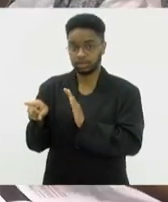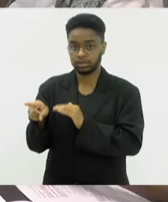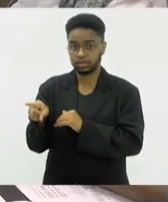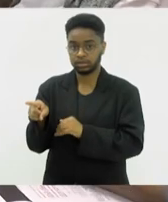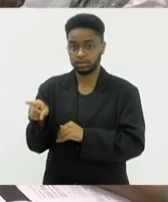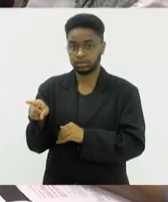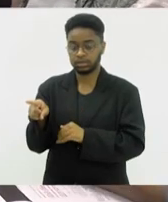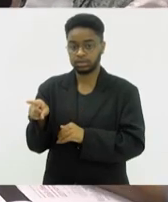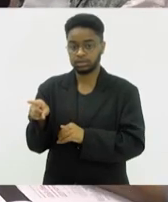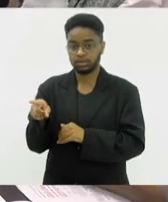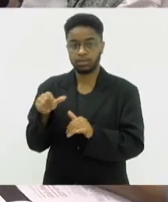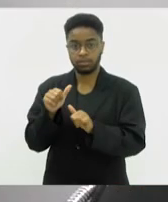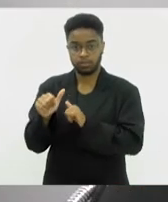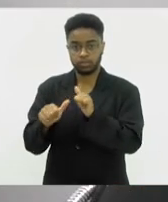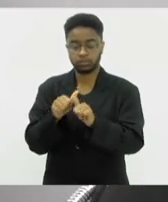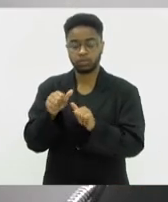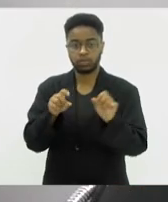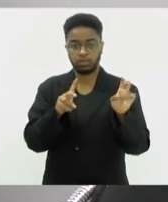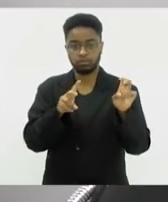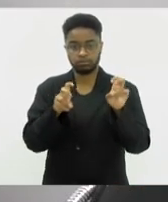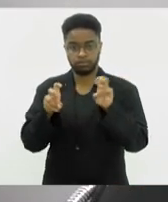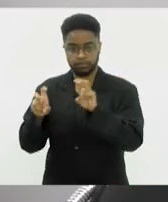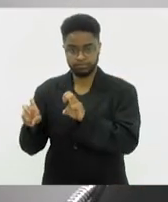ela atualizou umas questões,